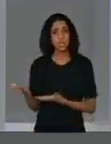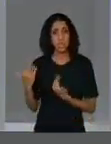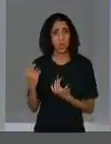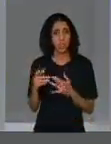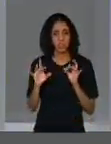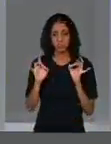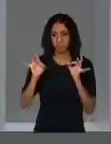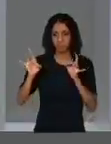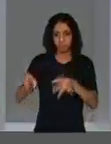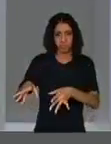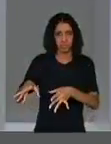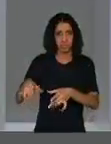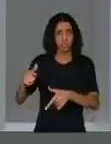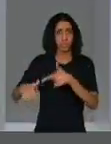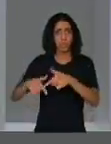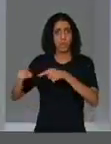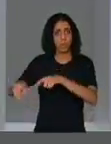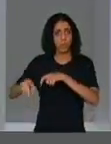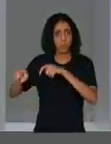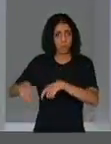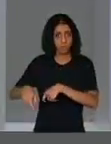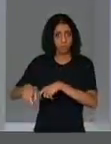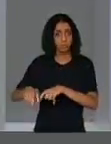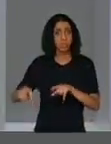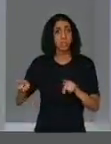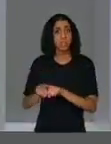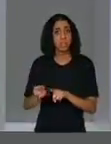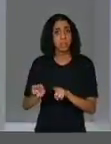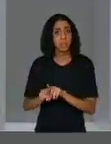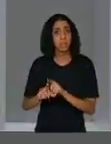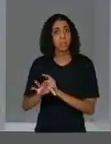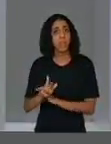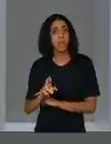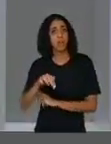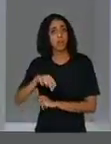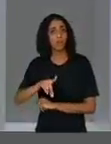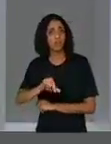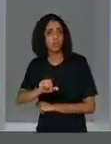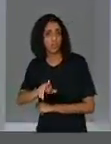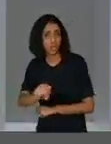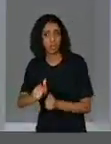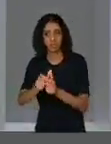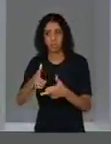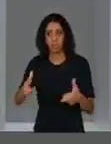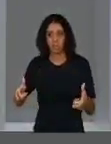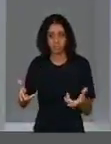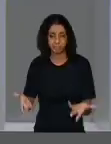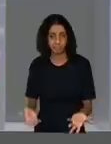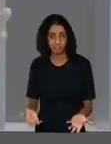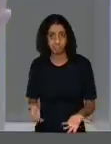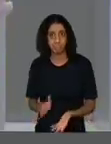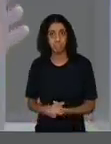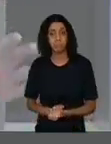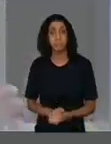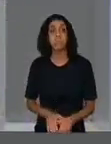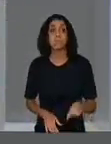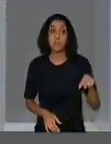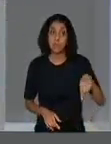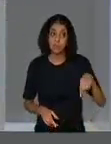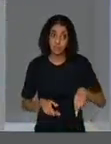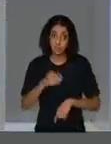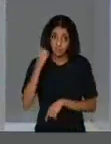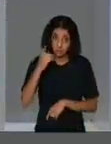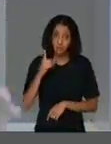atividade e a concentração fundiária em crescimento. Portanto, presidente, essa casa tem responsabilidade